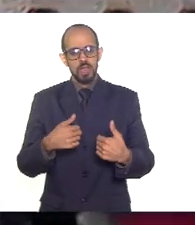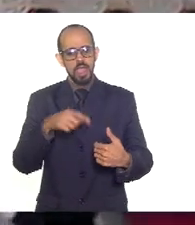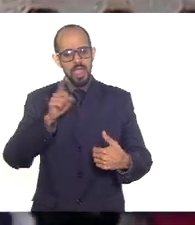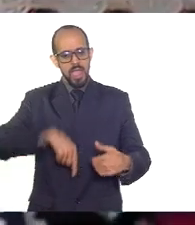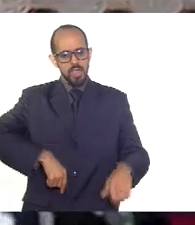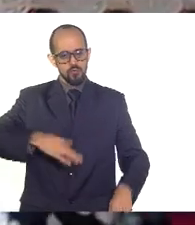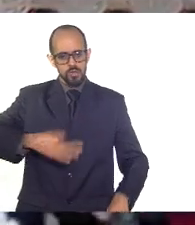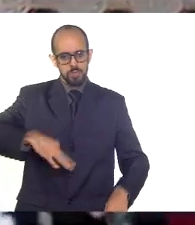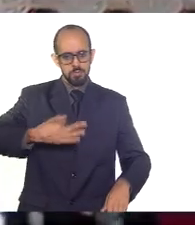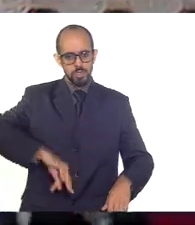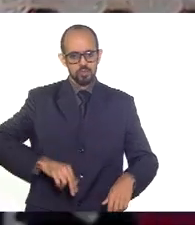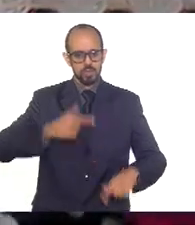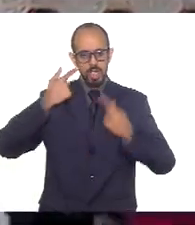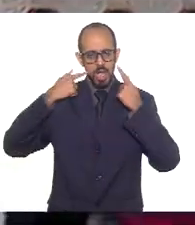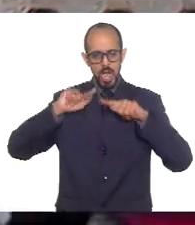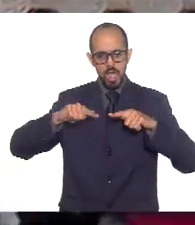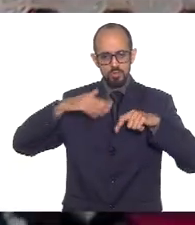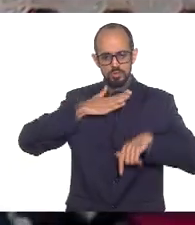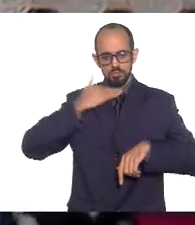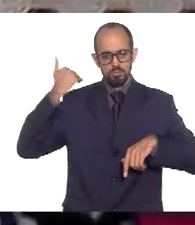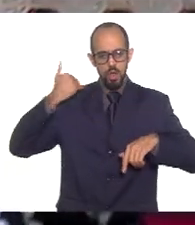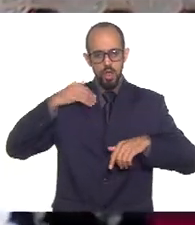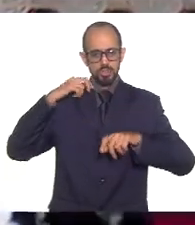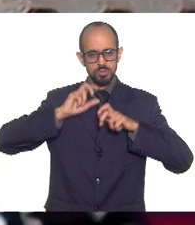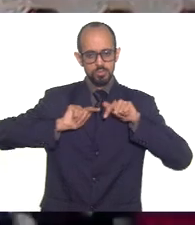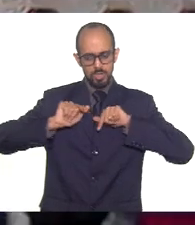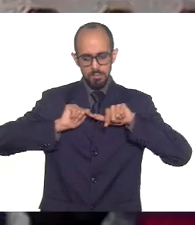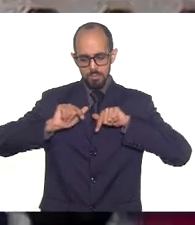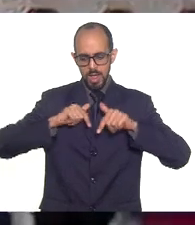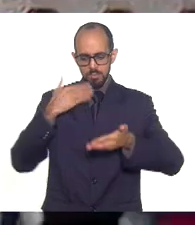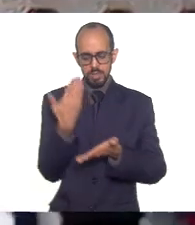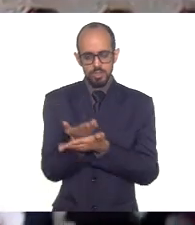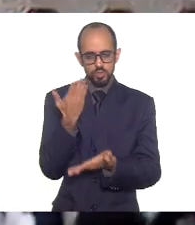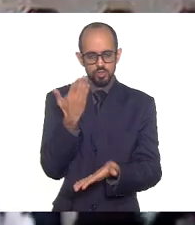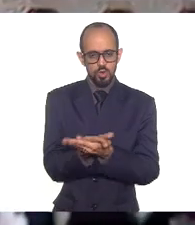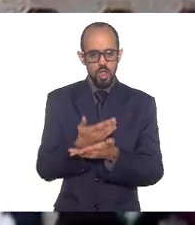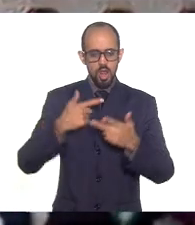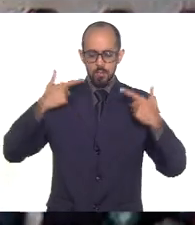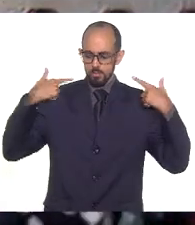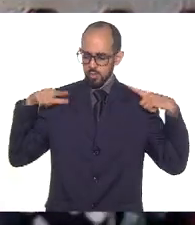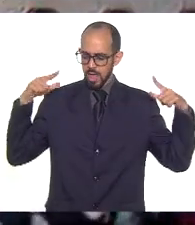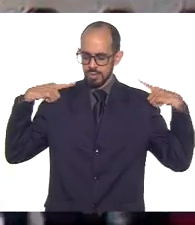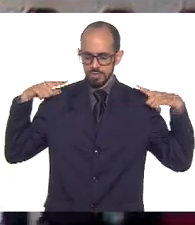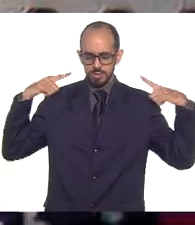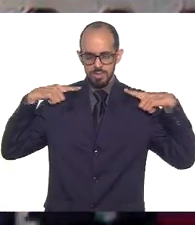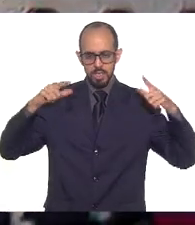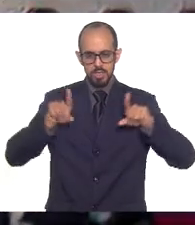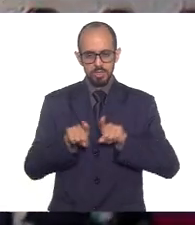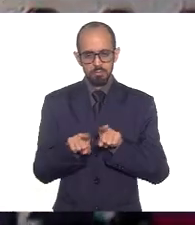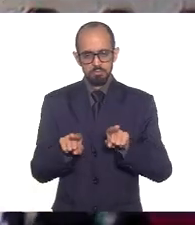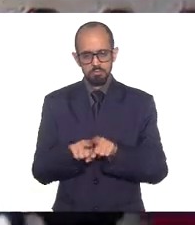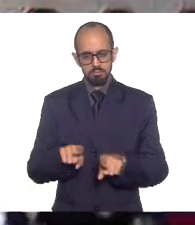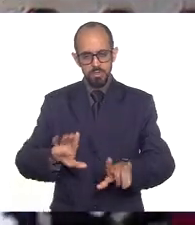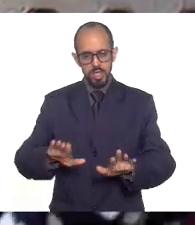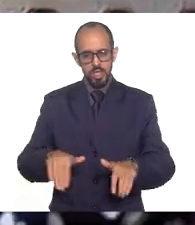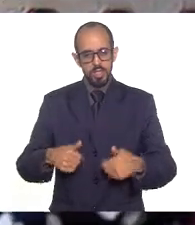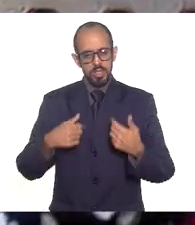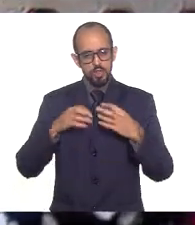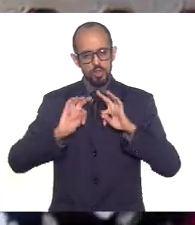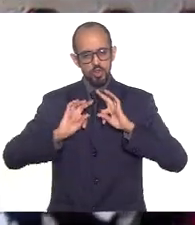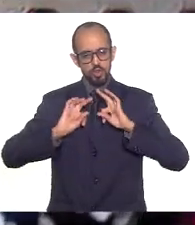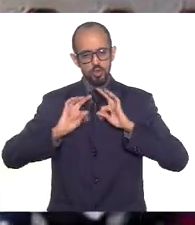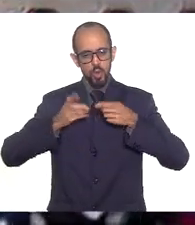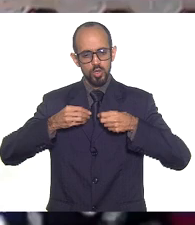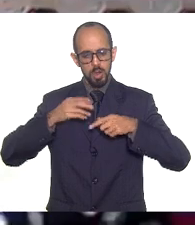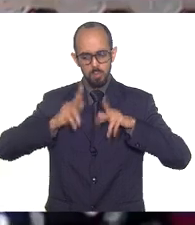graves são mortos a caminho do trabalho da escola de casa do Lazer quando podem né a nossa população